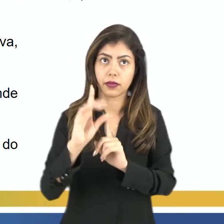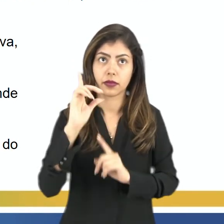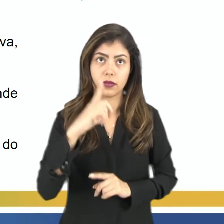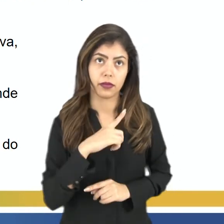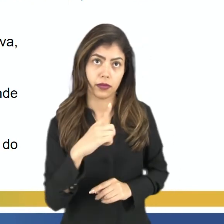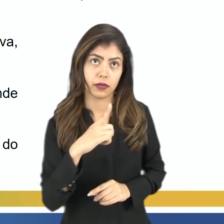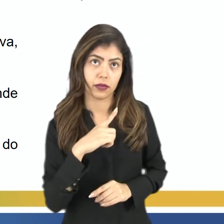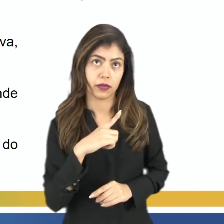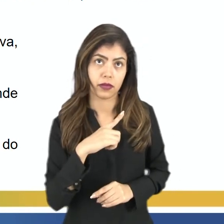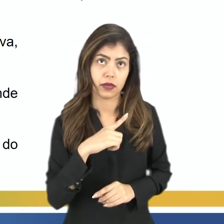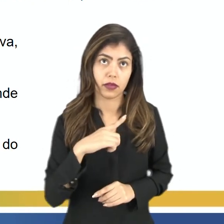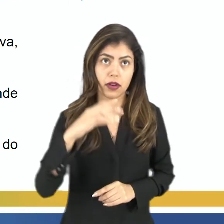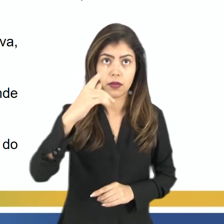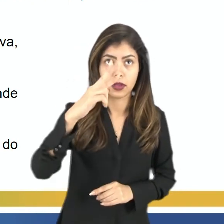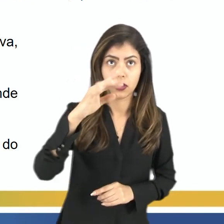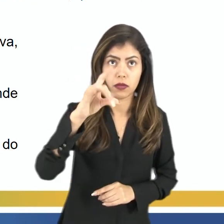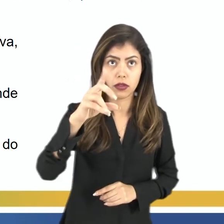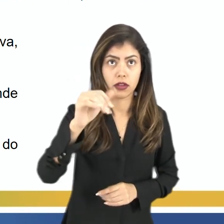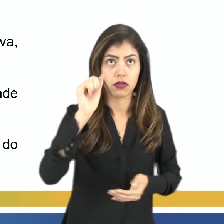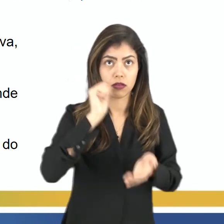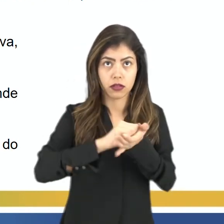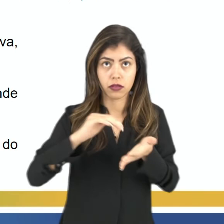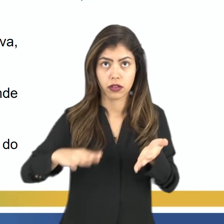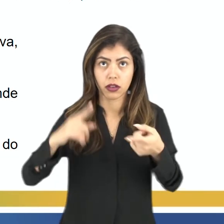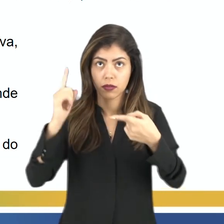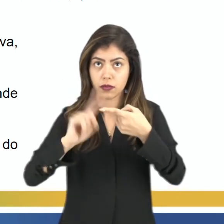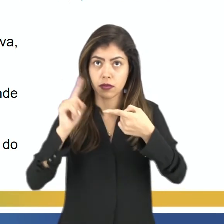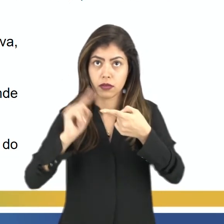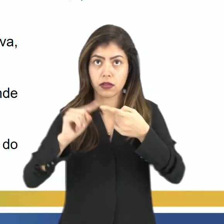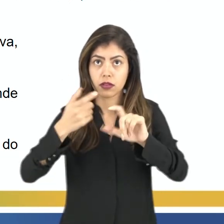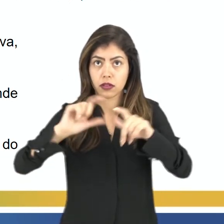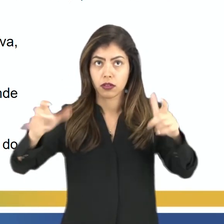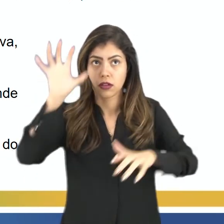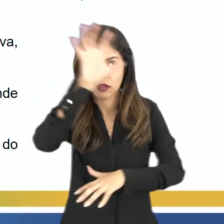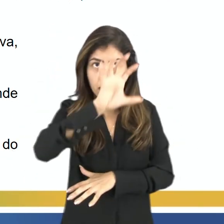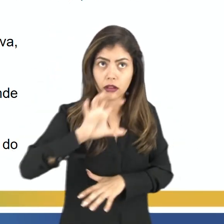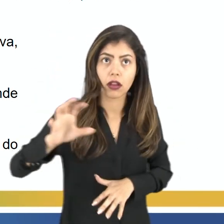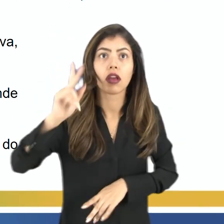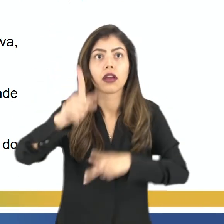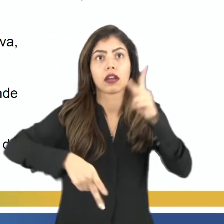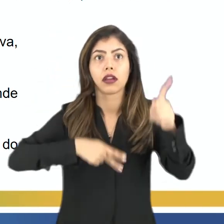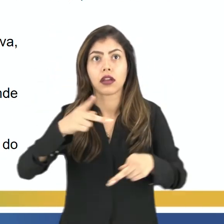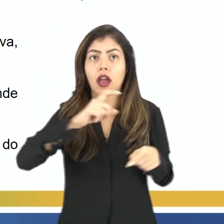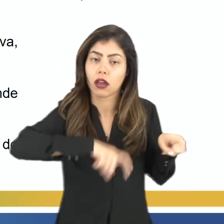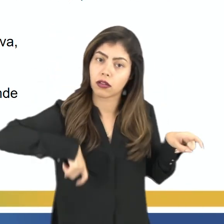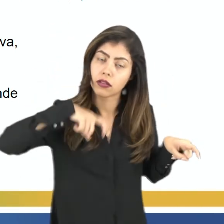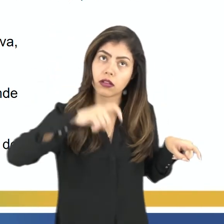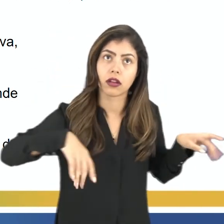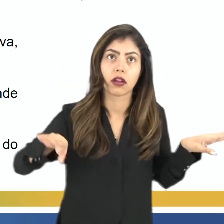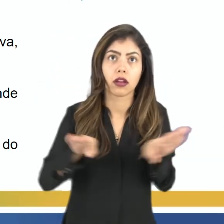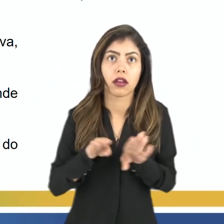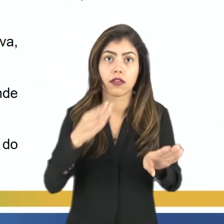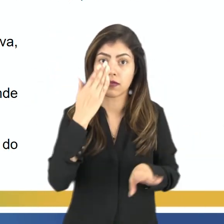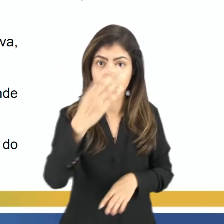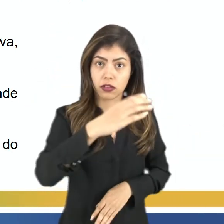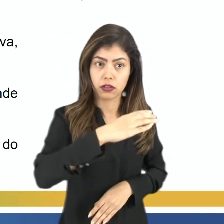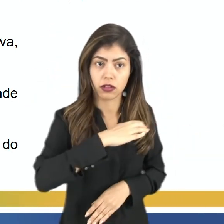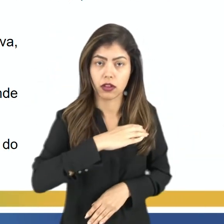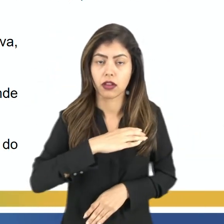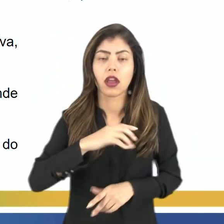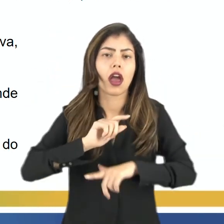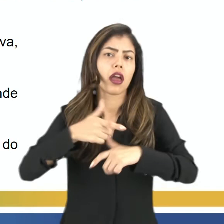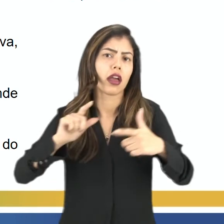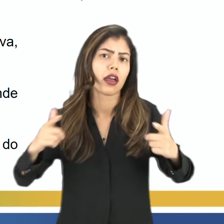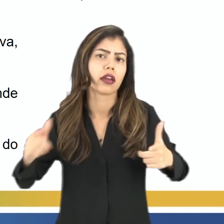há predomínio das atividades primárias nas grandes regiões onde prevalece a população rural frente à urbana. As